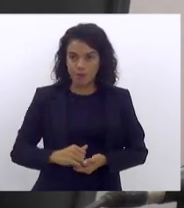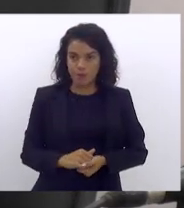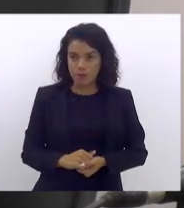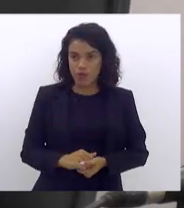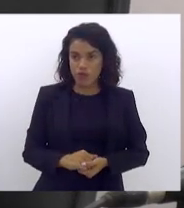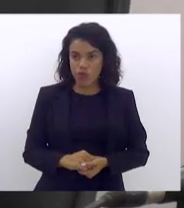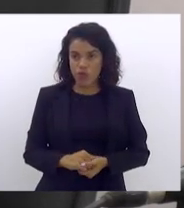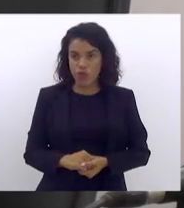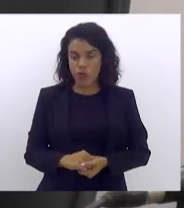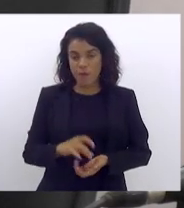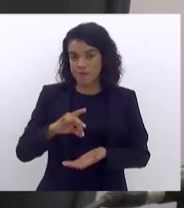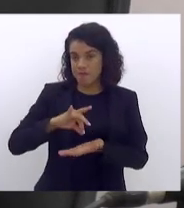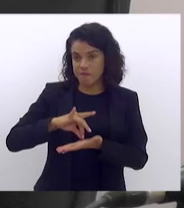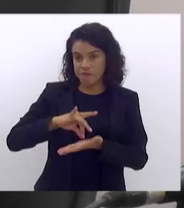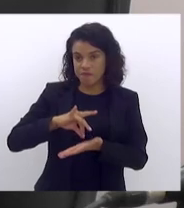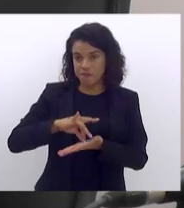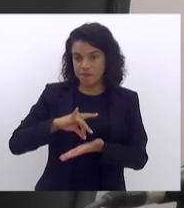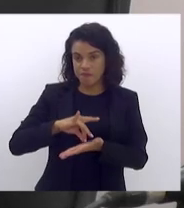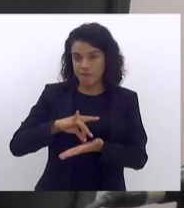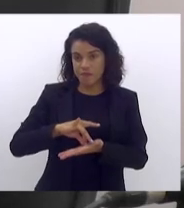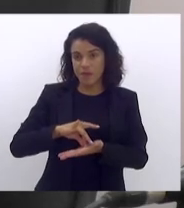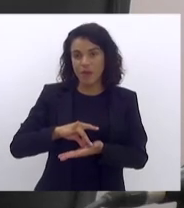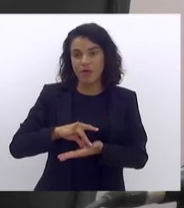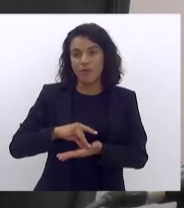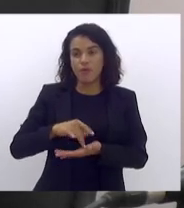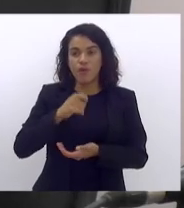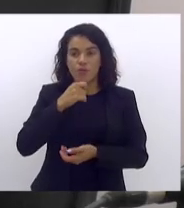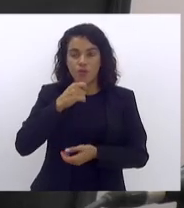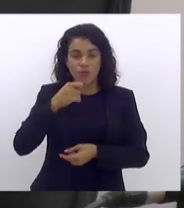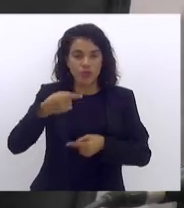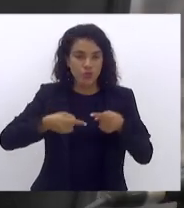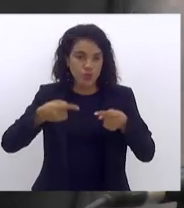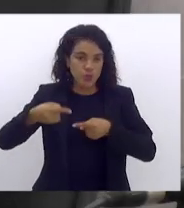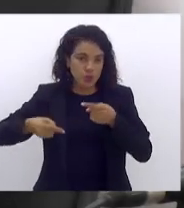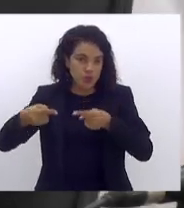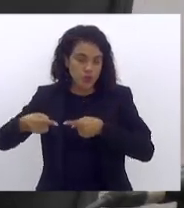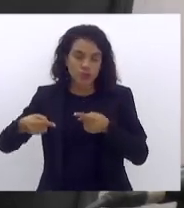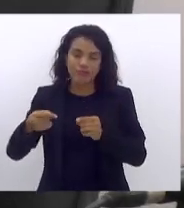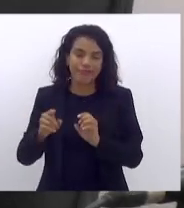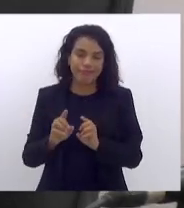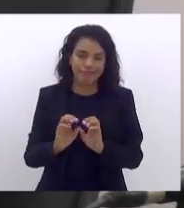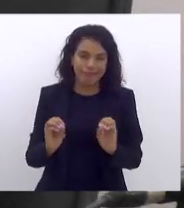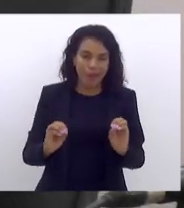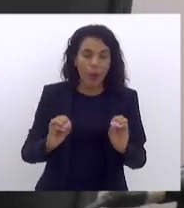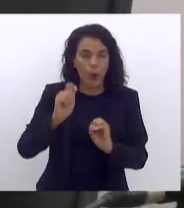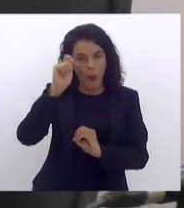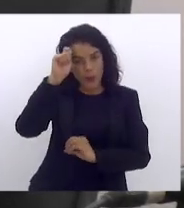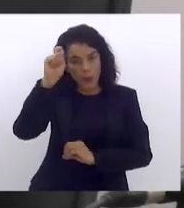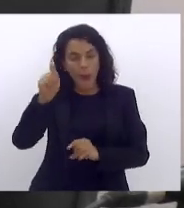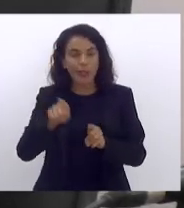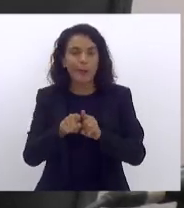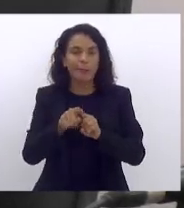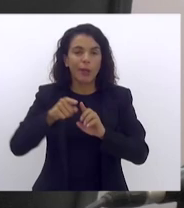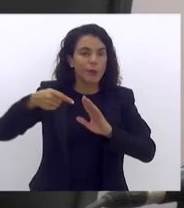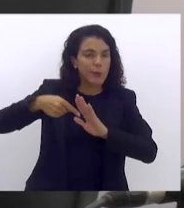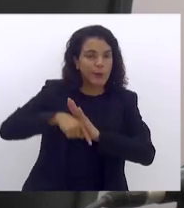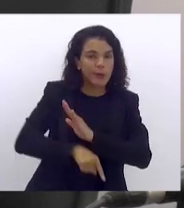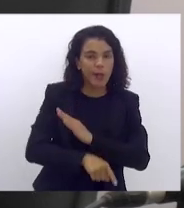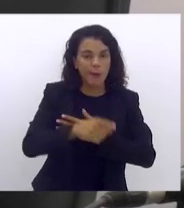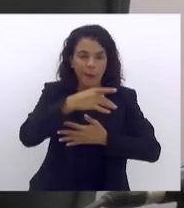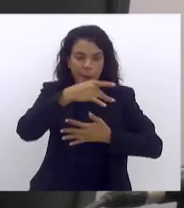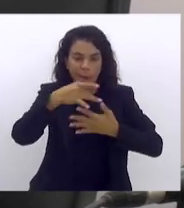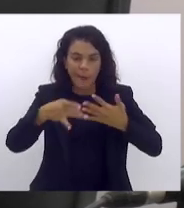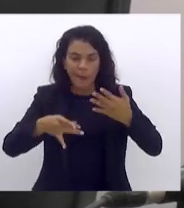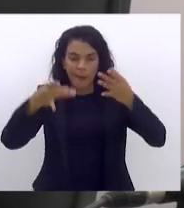Aqui, na verdade, a gente nem discutiu e eu não tive a oportunidade de debater nem com a autora, nem me aprofundei nas discussões naquele